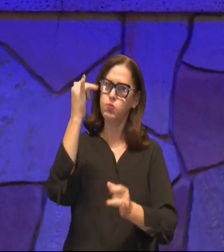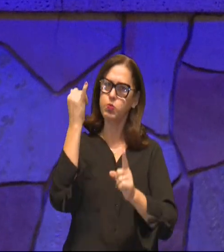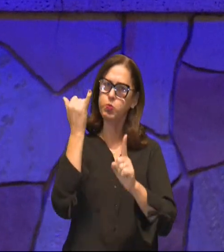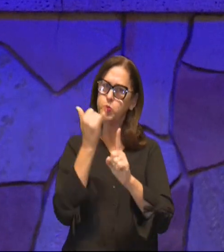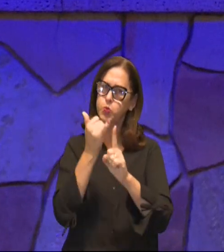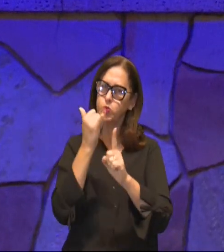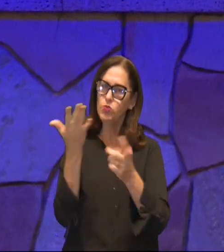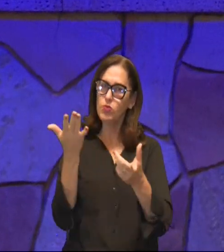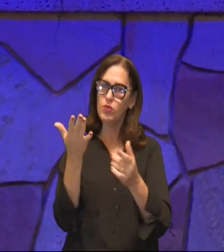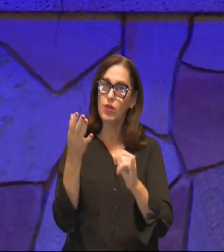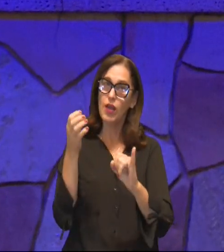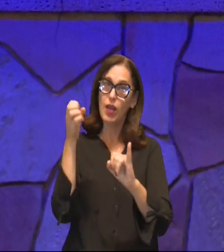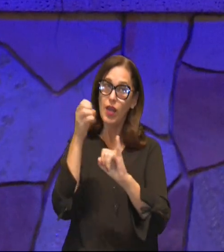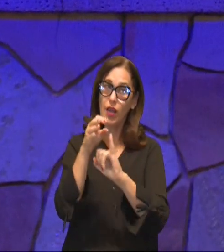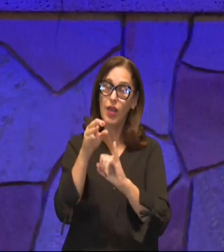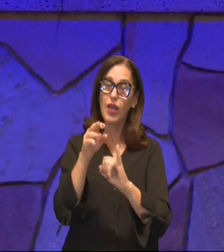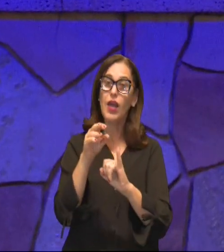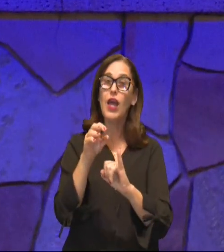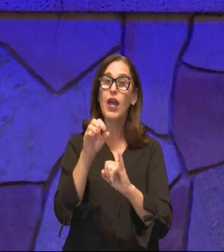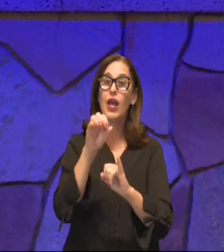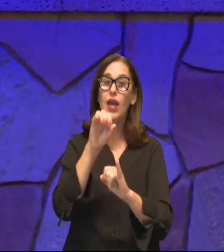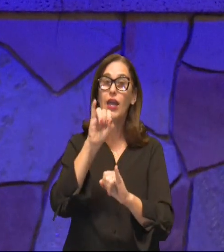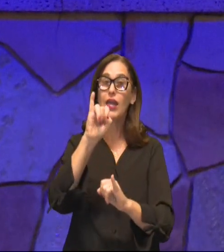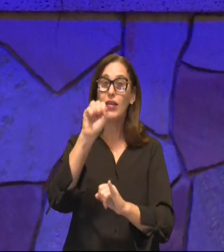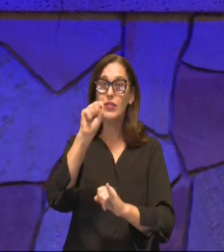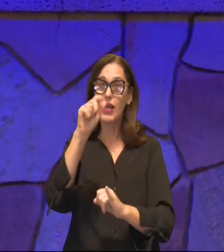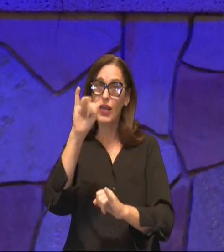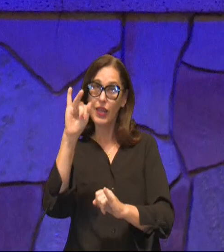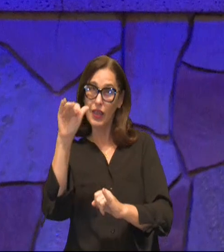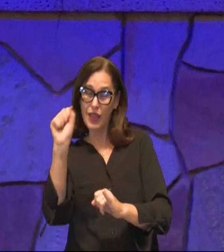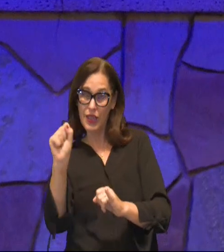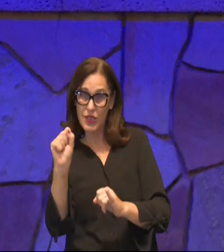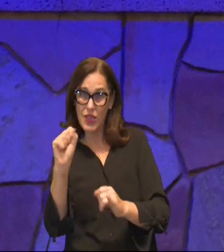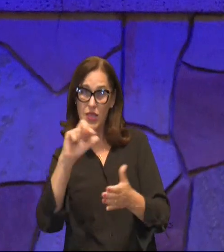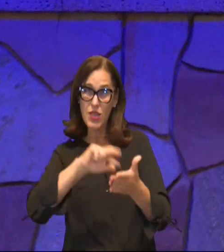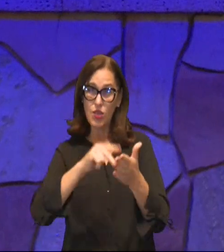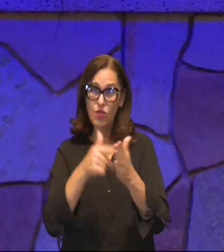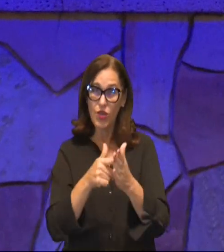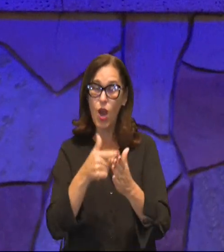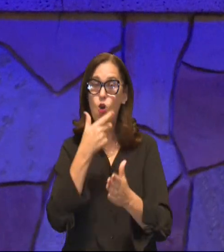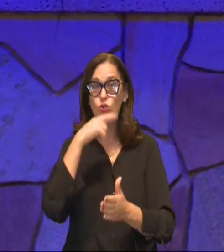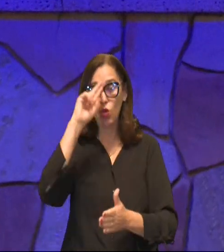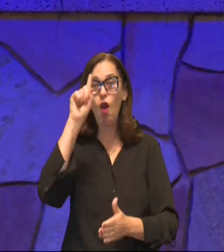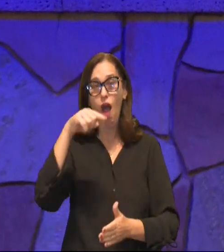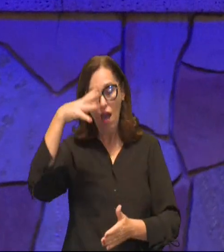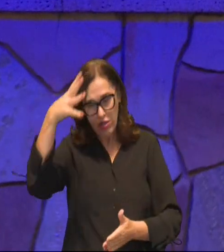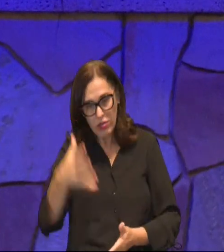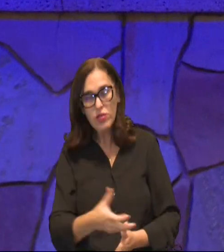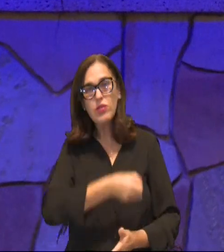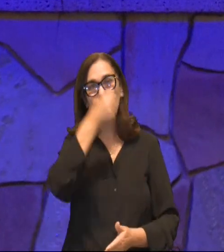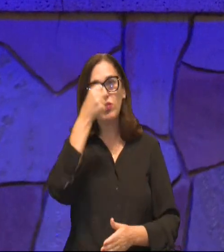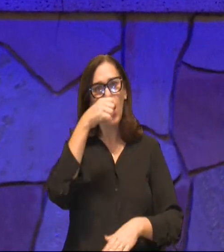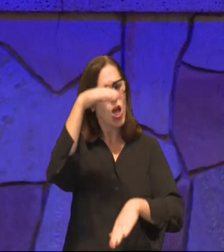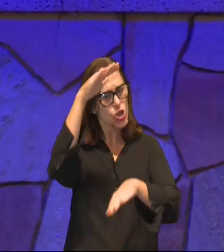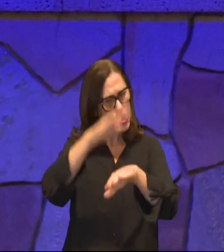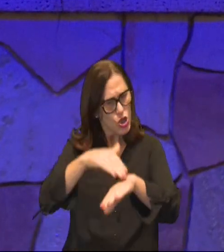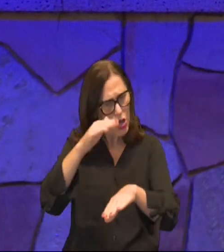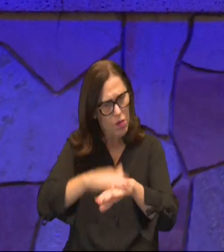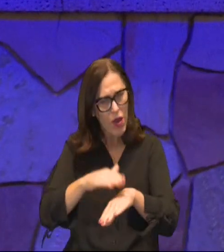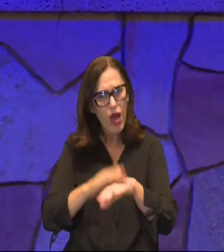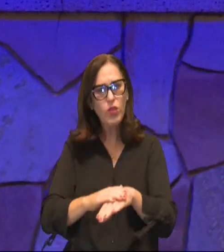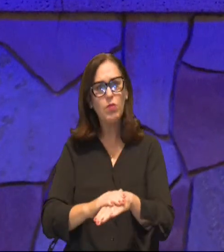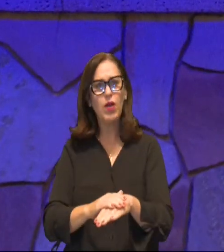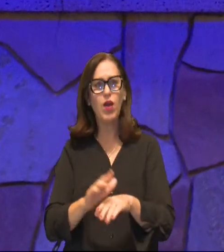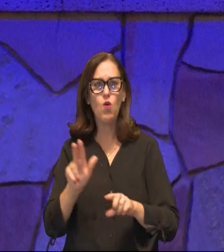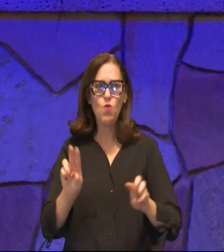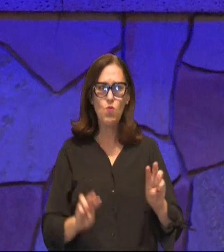de Isaías significa o Senhor é salvação. Ele foi chamado para exercer o seu